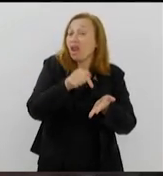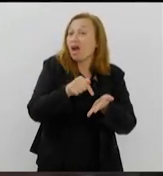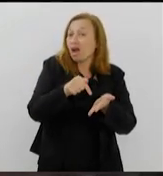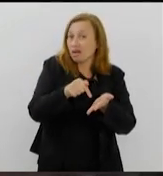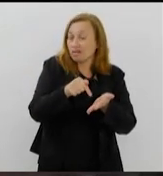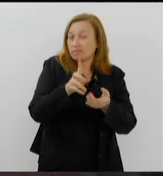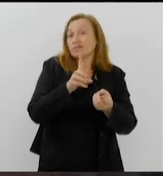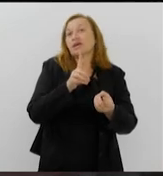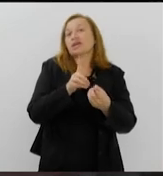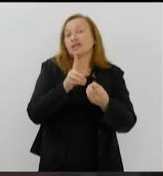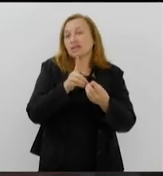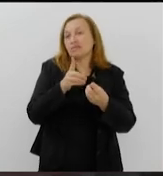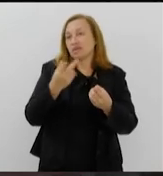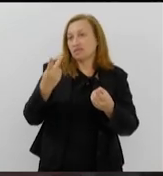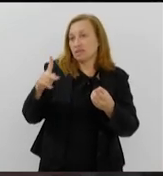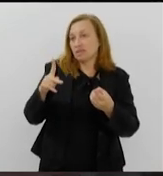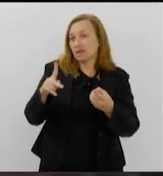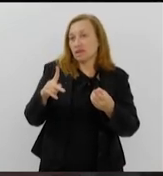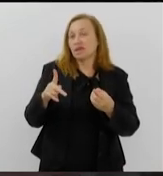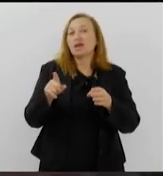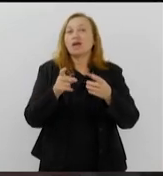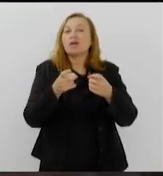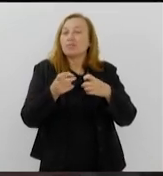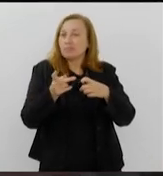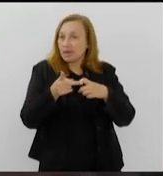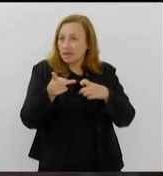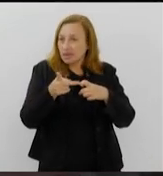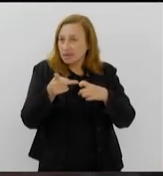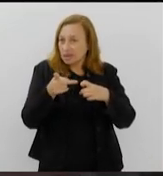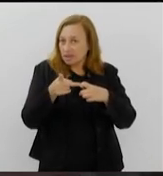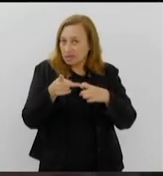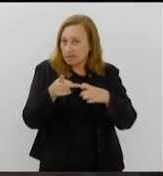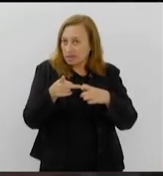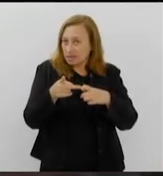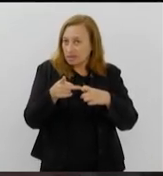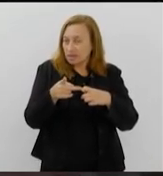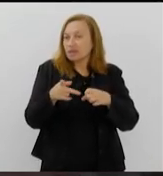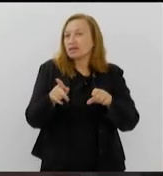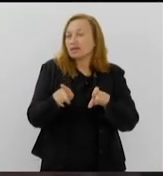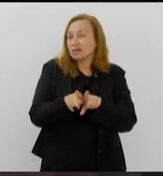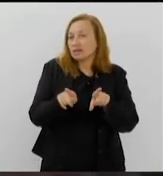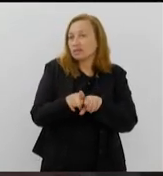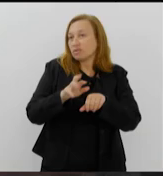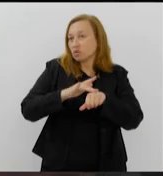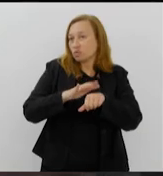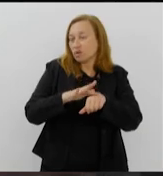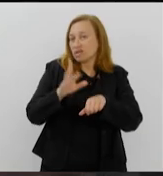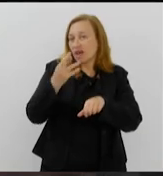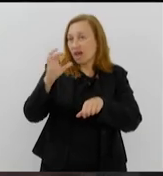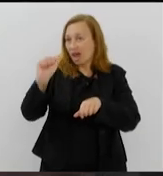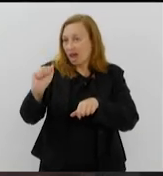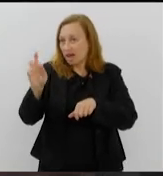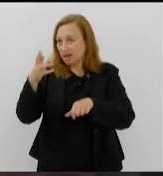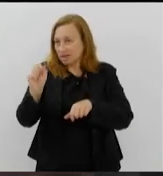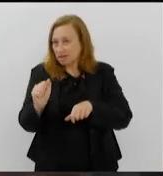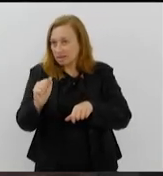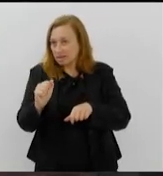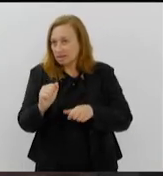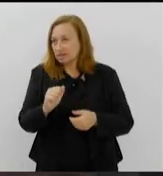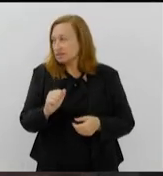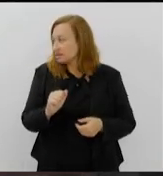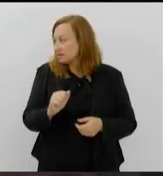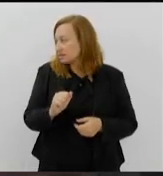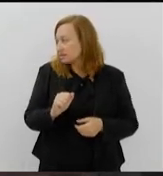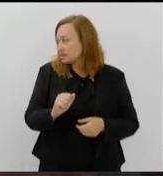na especialidade da pediatria e das doenças raras, tudo em nome próprio, para